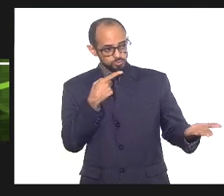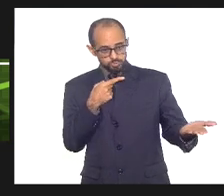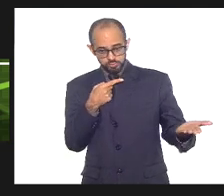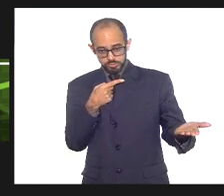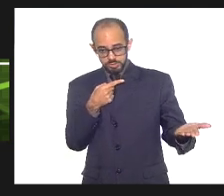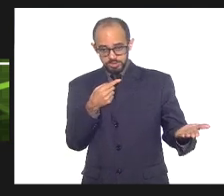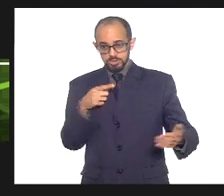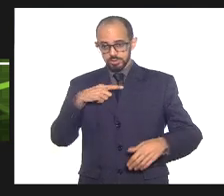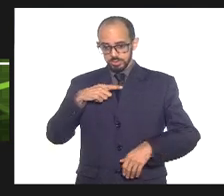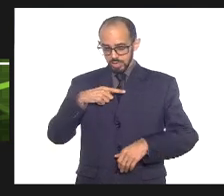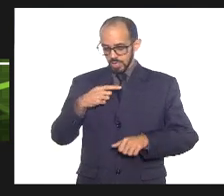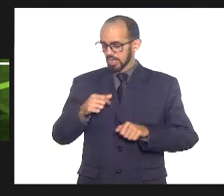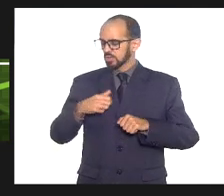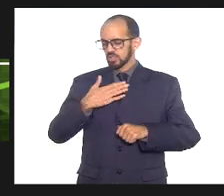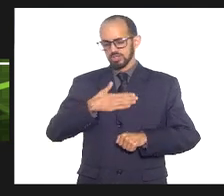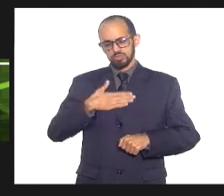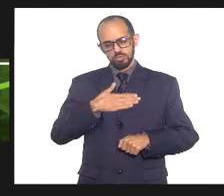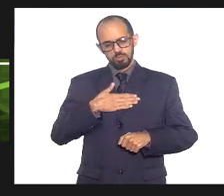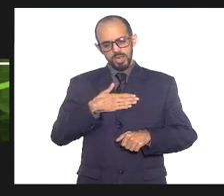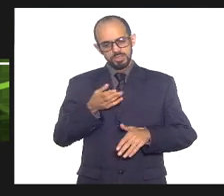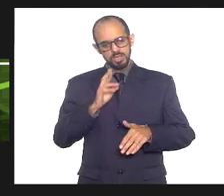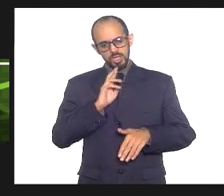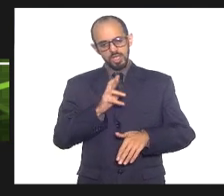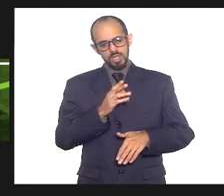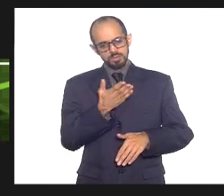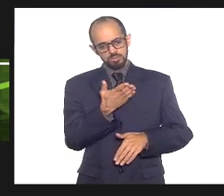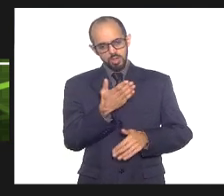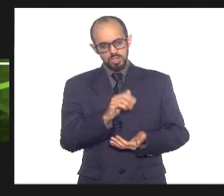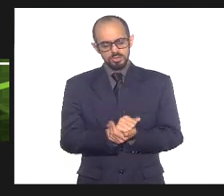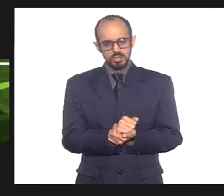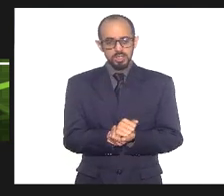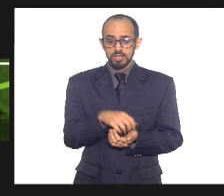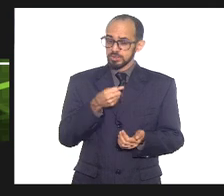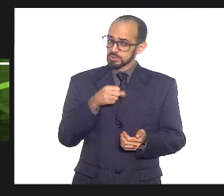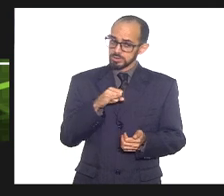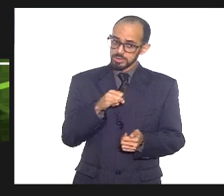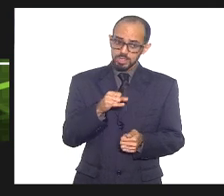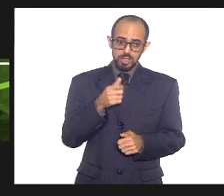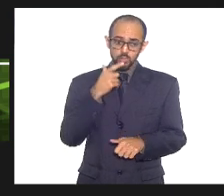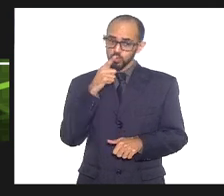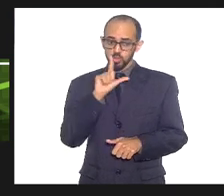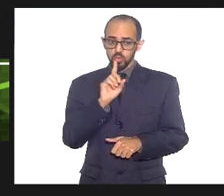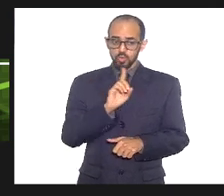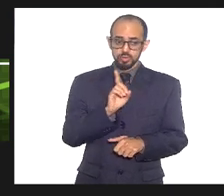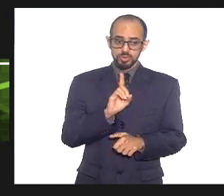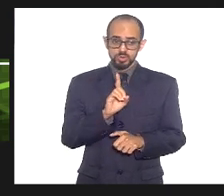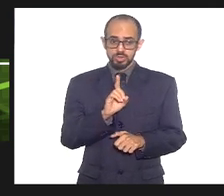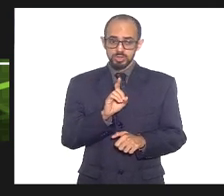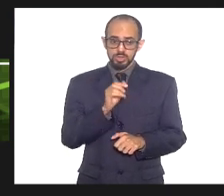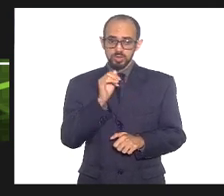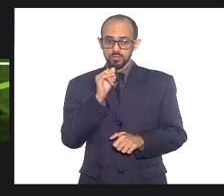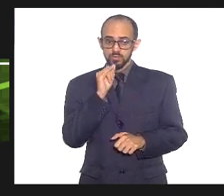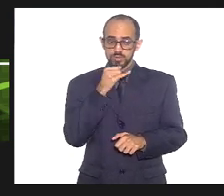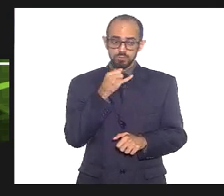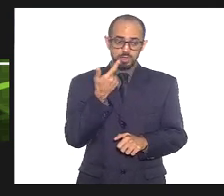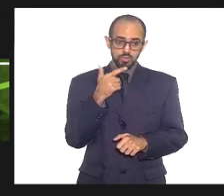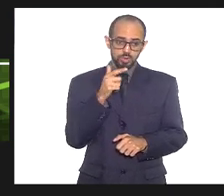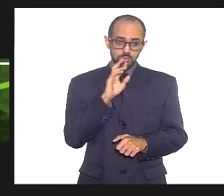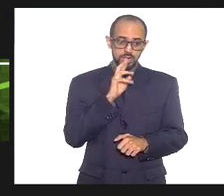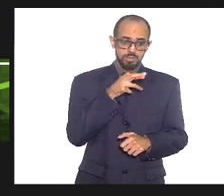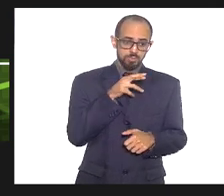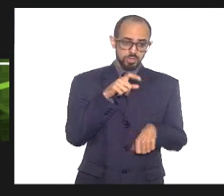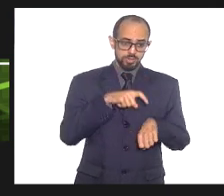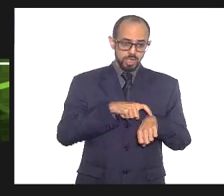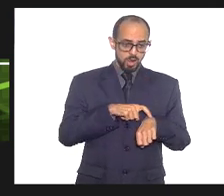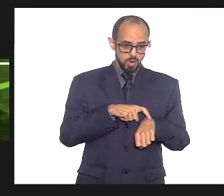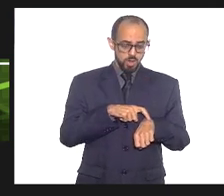teremos o maior prazer em respondê-las. Aquelas para as quais nós não que nós, infelizmente, não tivermos uma resposta de